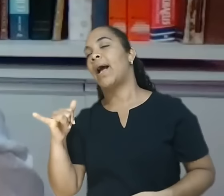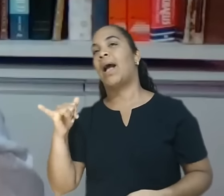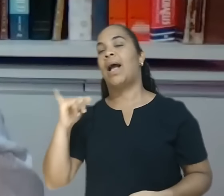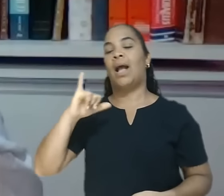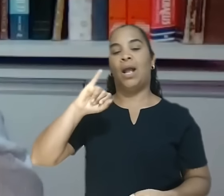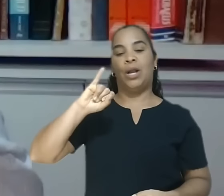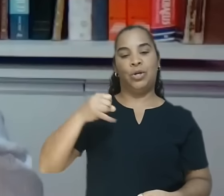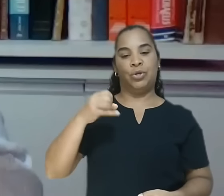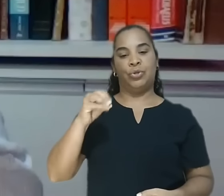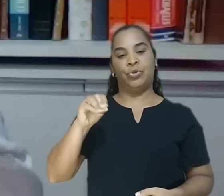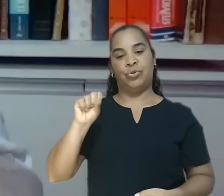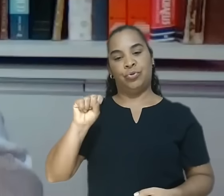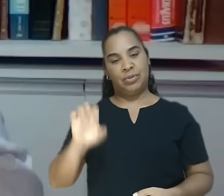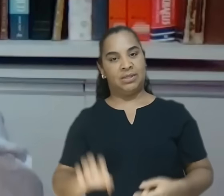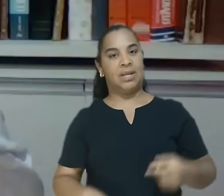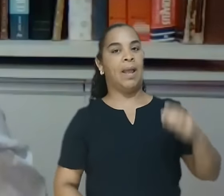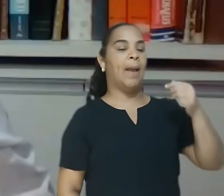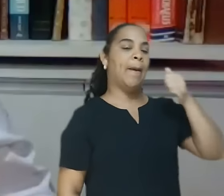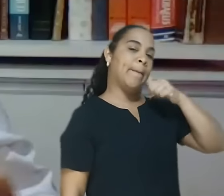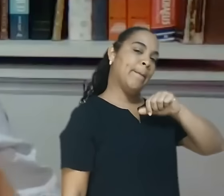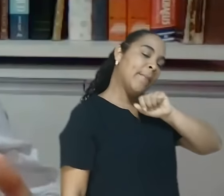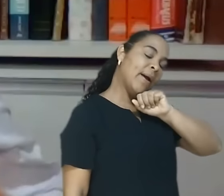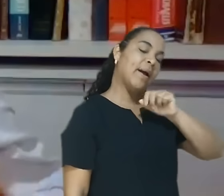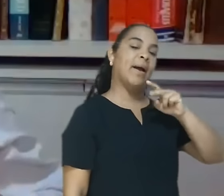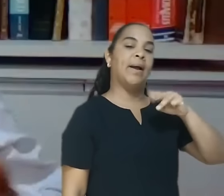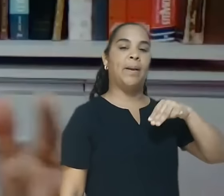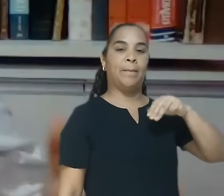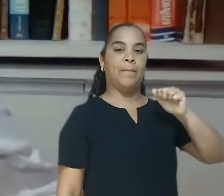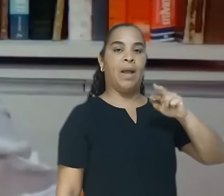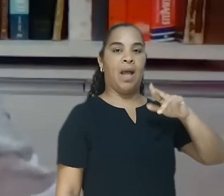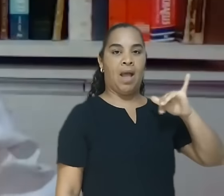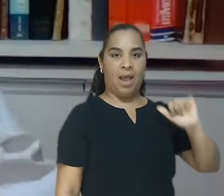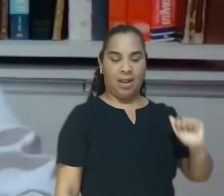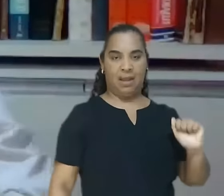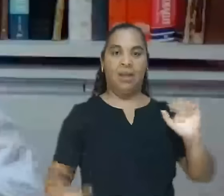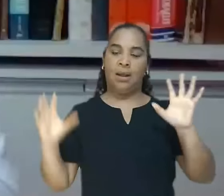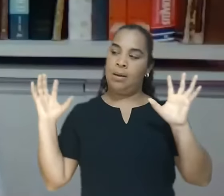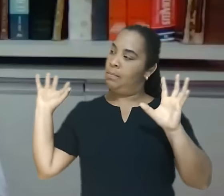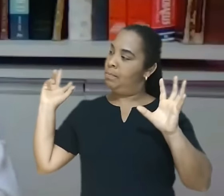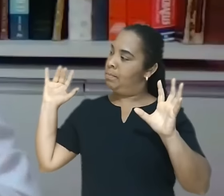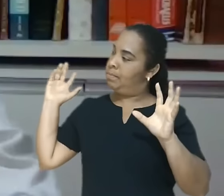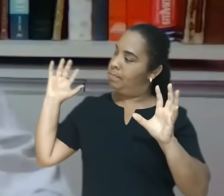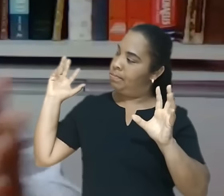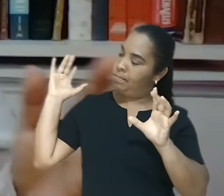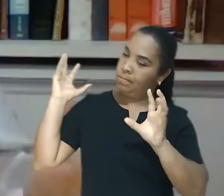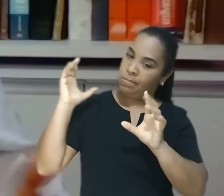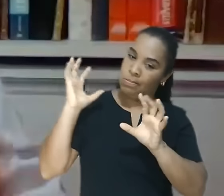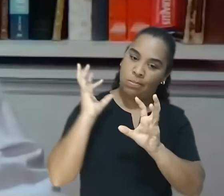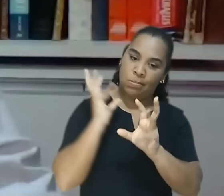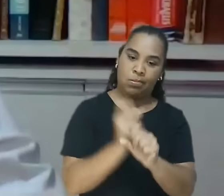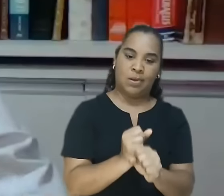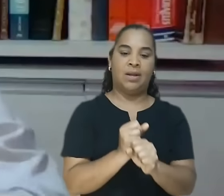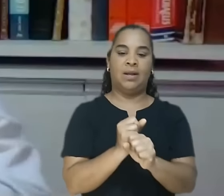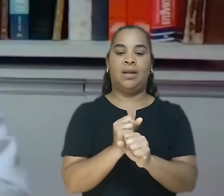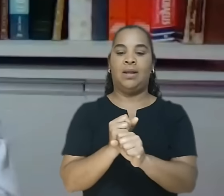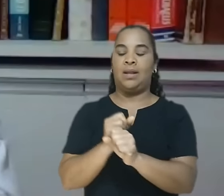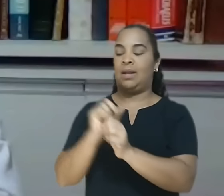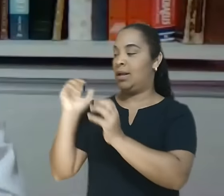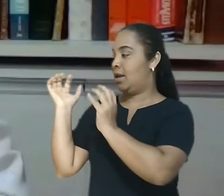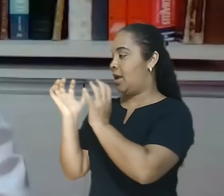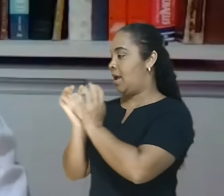42 gerações Desde Abraão Que simboliza As 14 14 14 De Abraão A